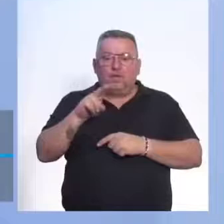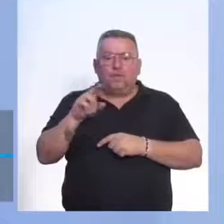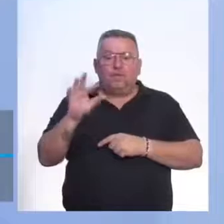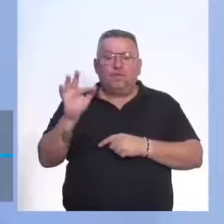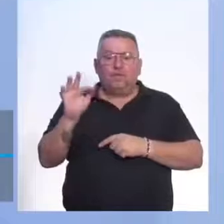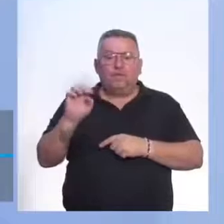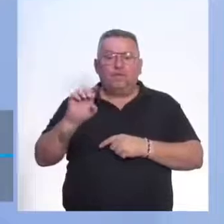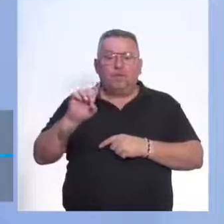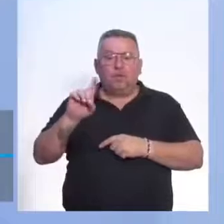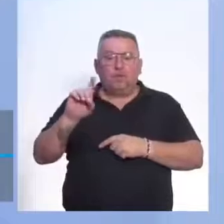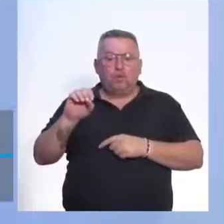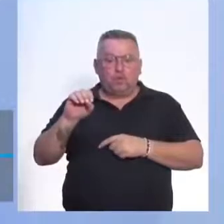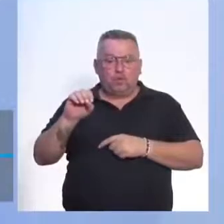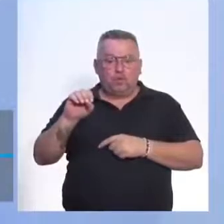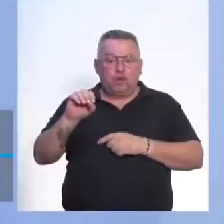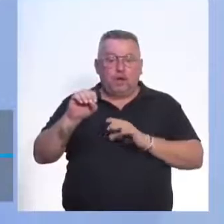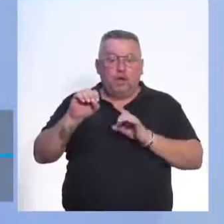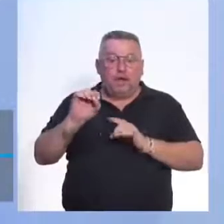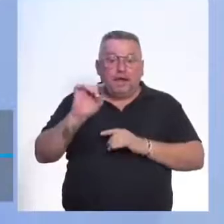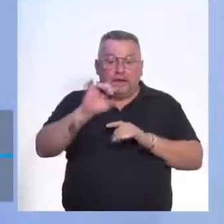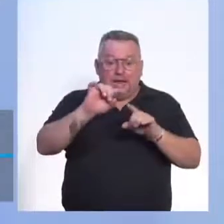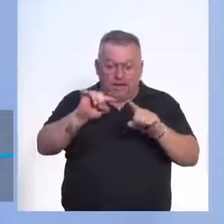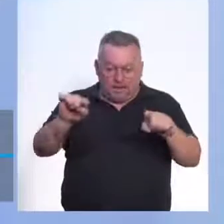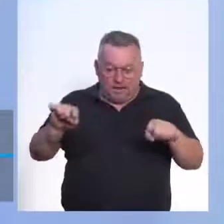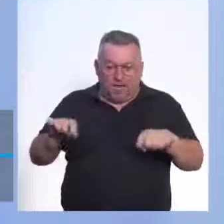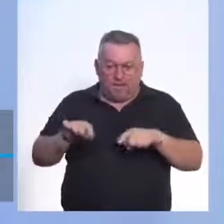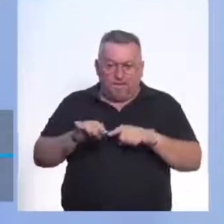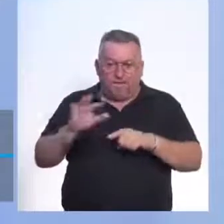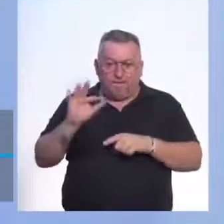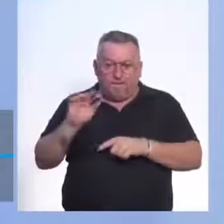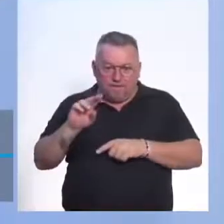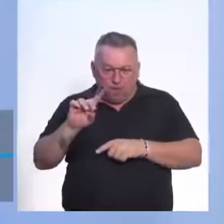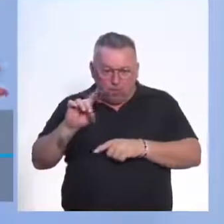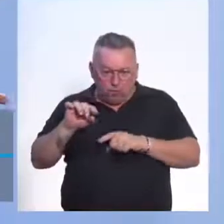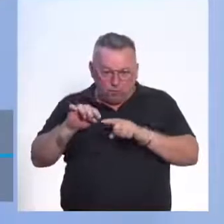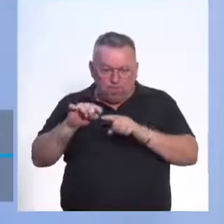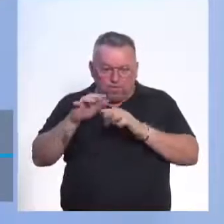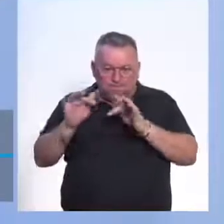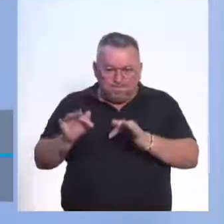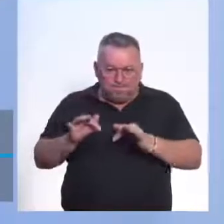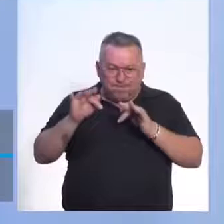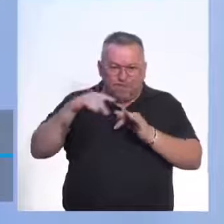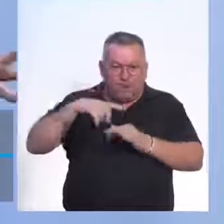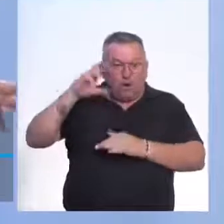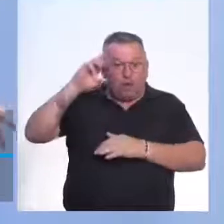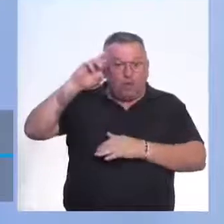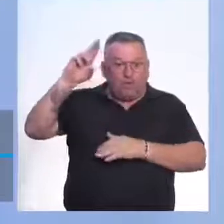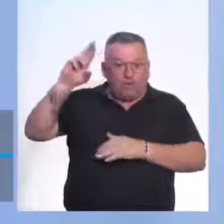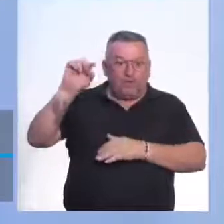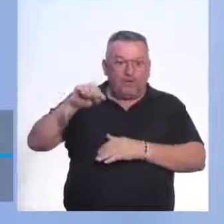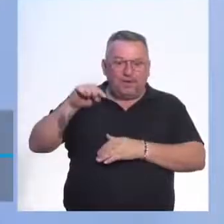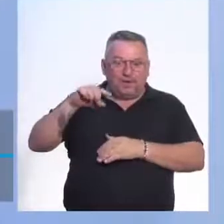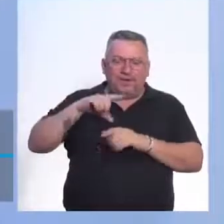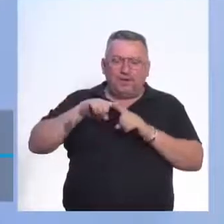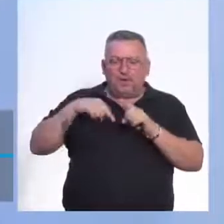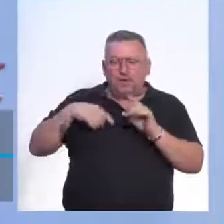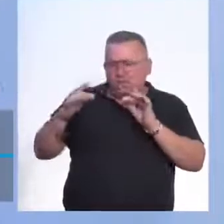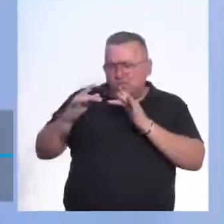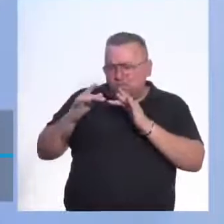Cada feudo tem um senhor feudal. E esse senhor feudal ele tem uma relação, né, com os seus